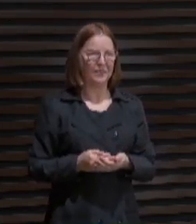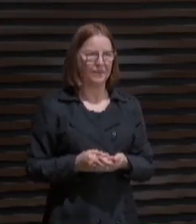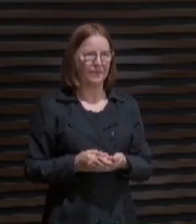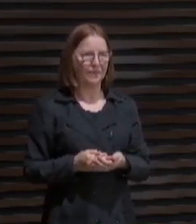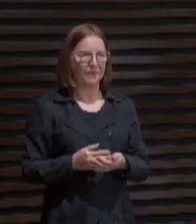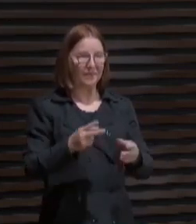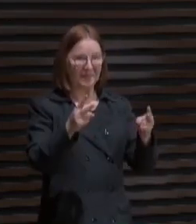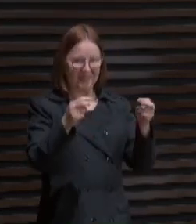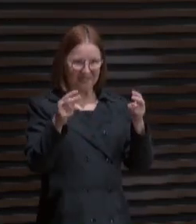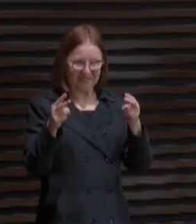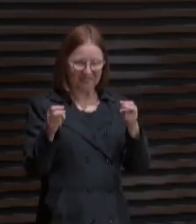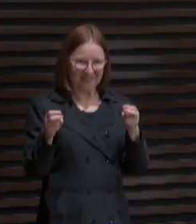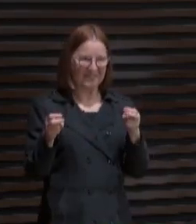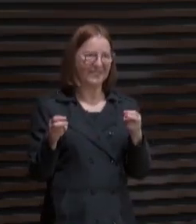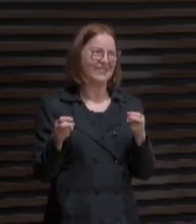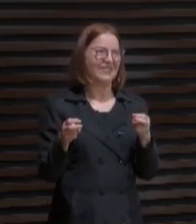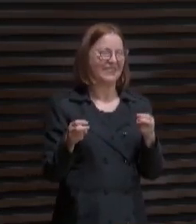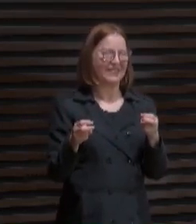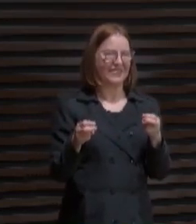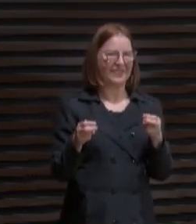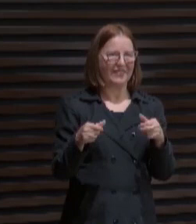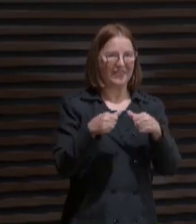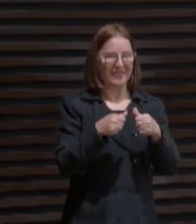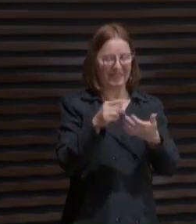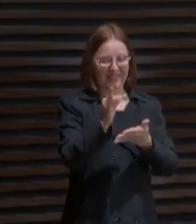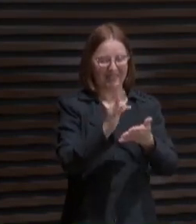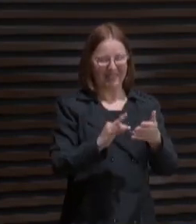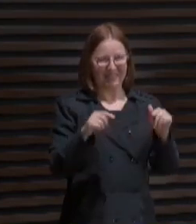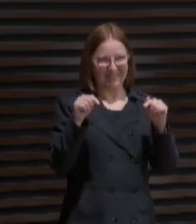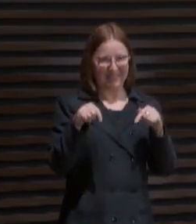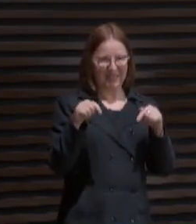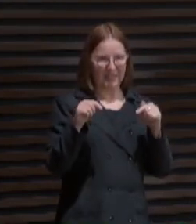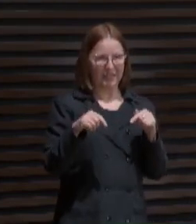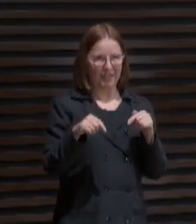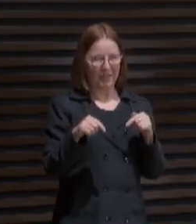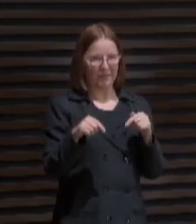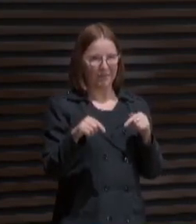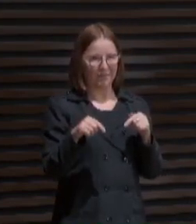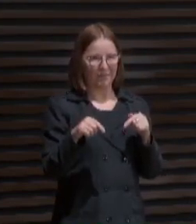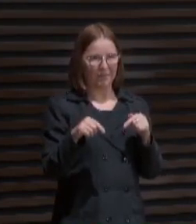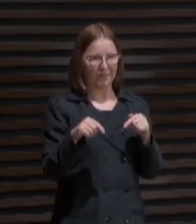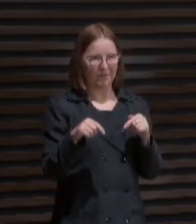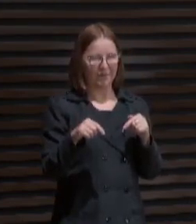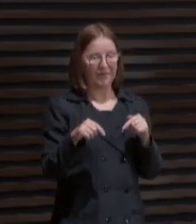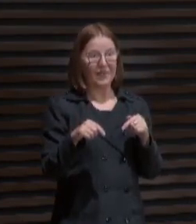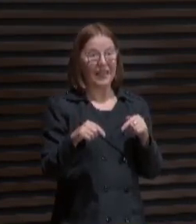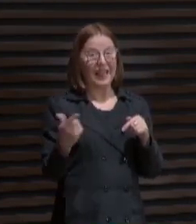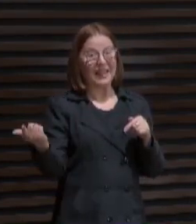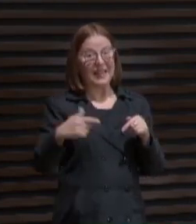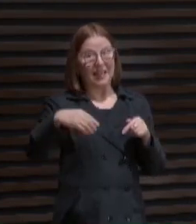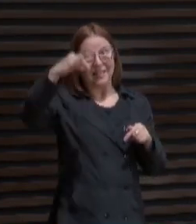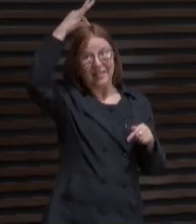Veja que esse contexto aqui é o da descida do Espírito Santo.